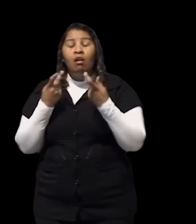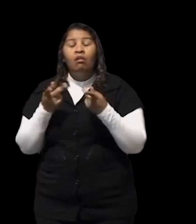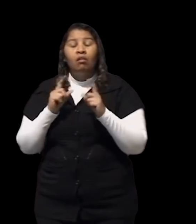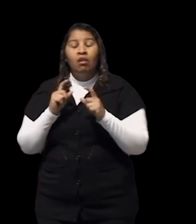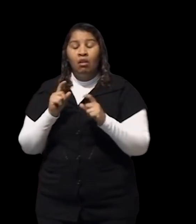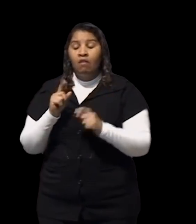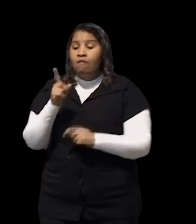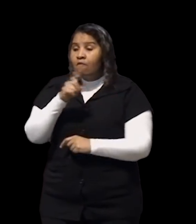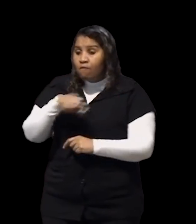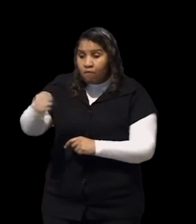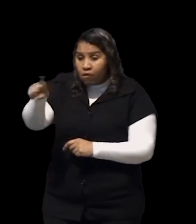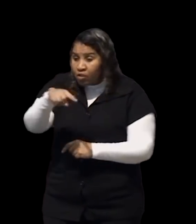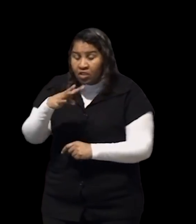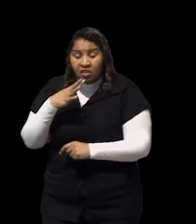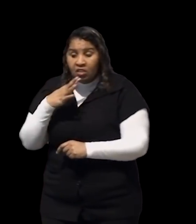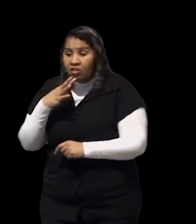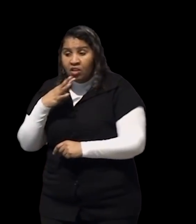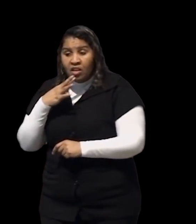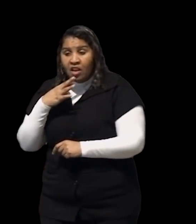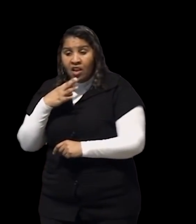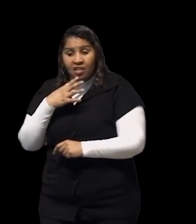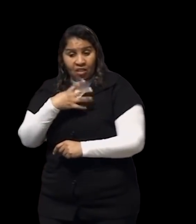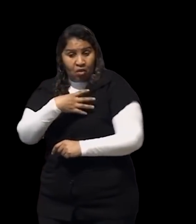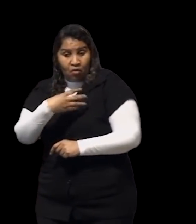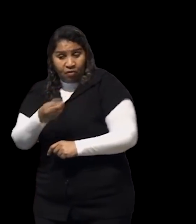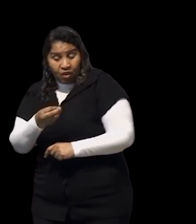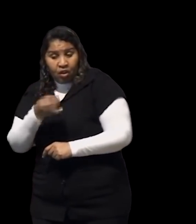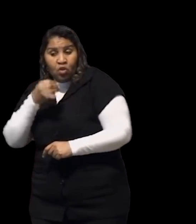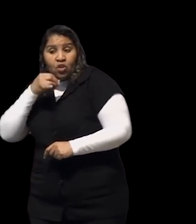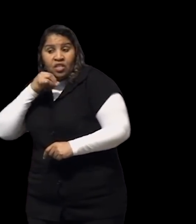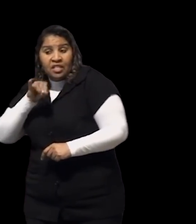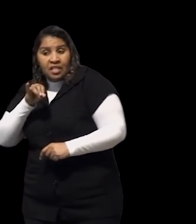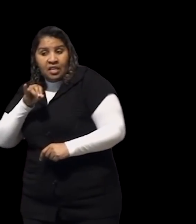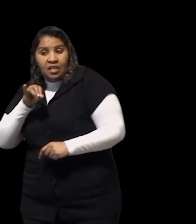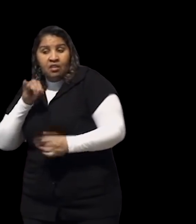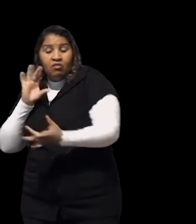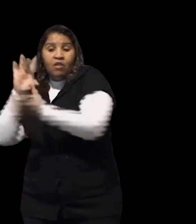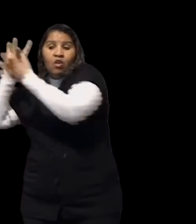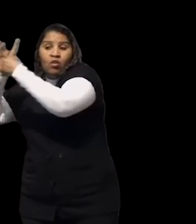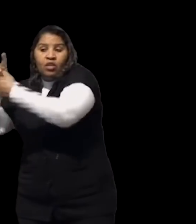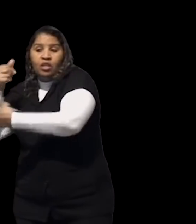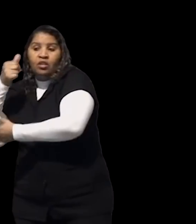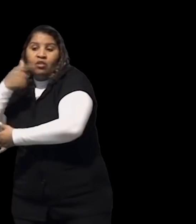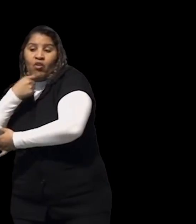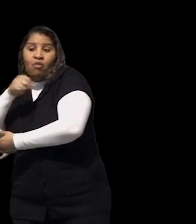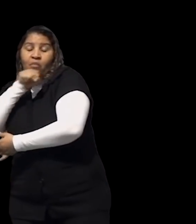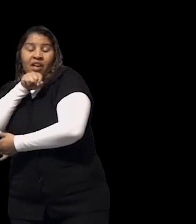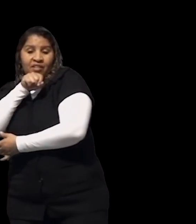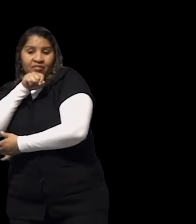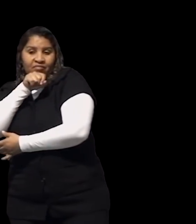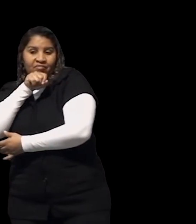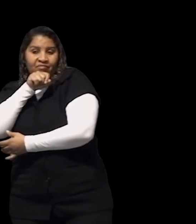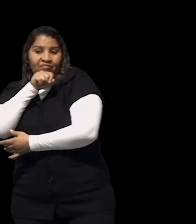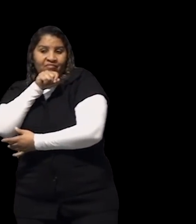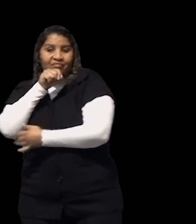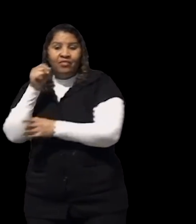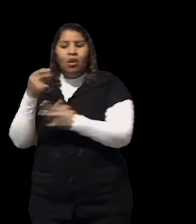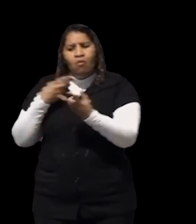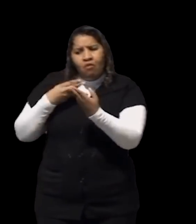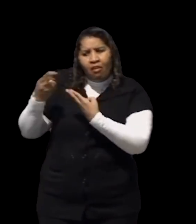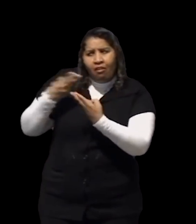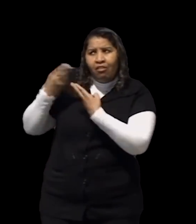pai é interessante que a relação entre pai e filho entre Jesus e Deus é